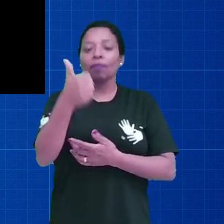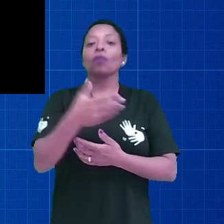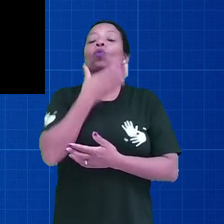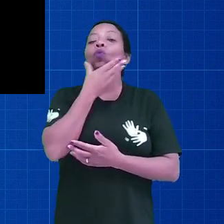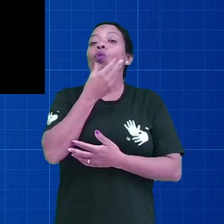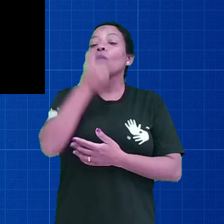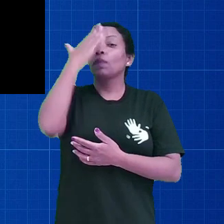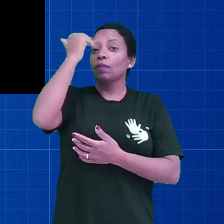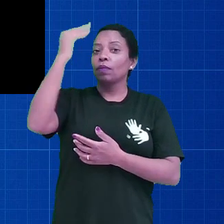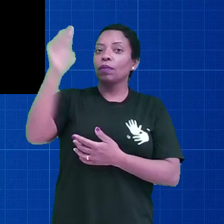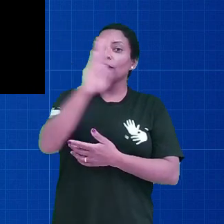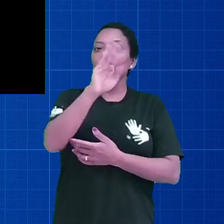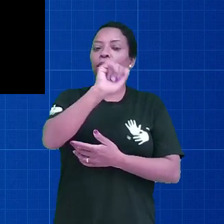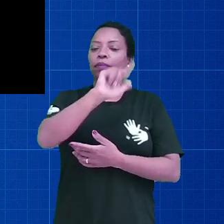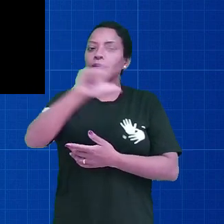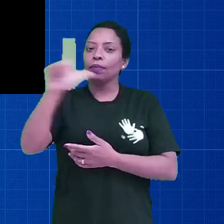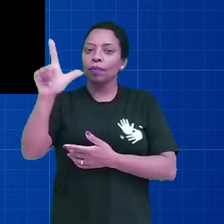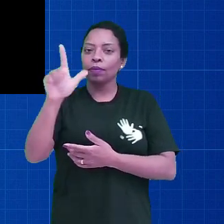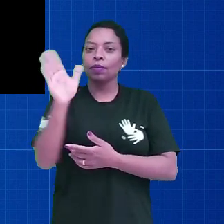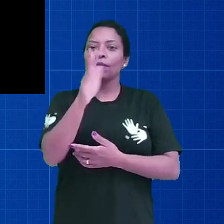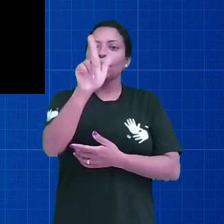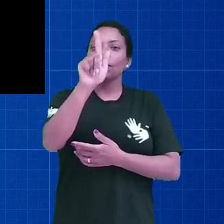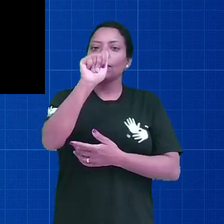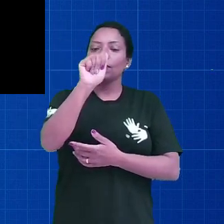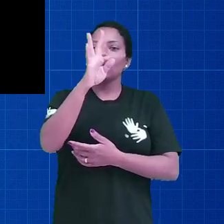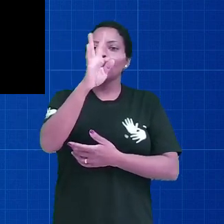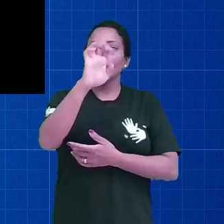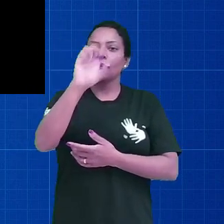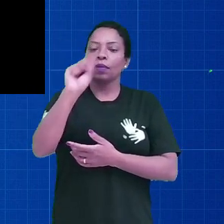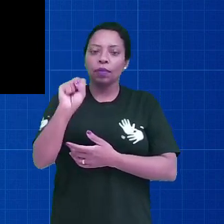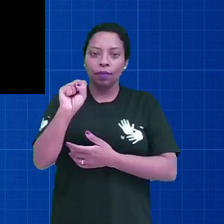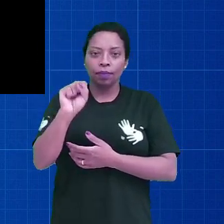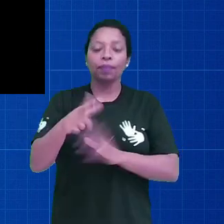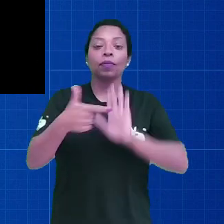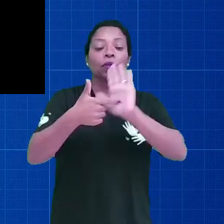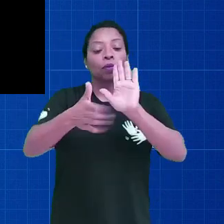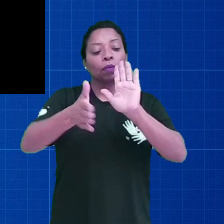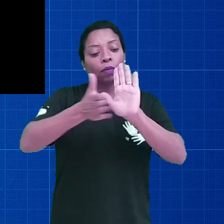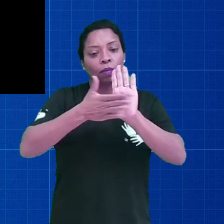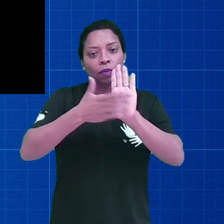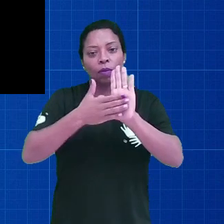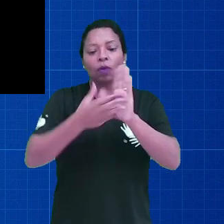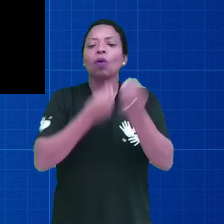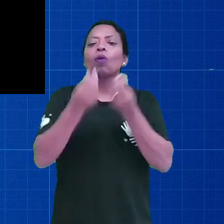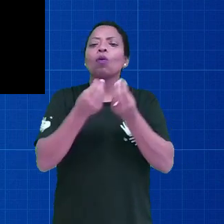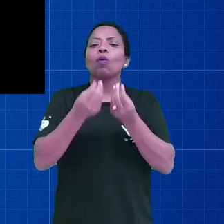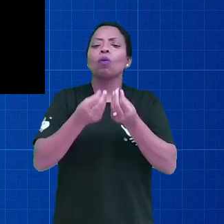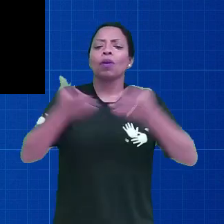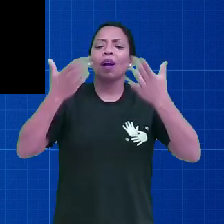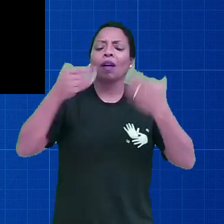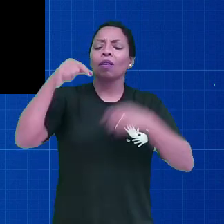proposta de reduzir a temperatura da Terra, lançando na estratosfera